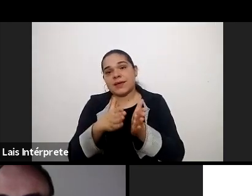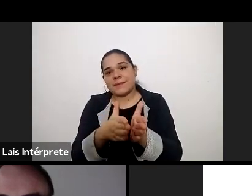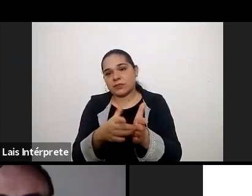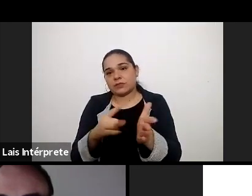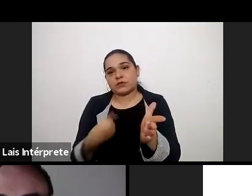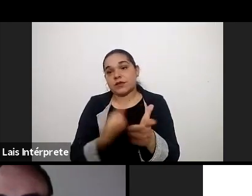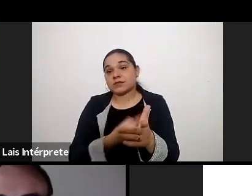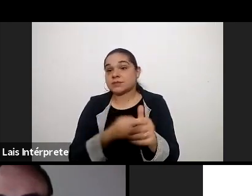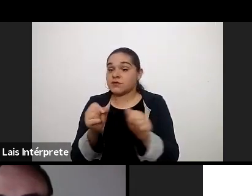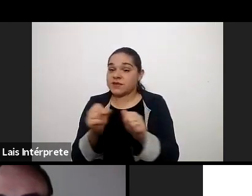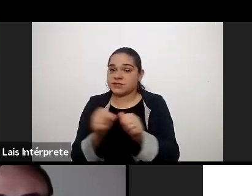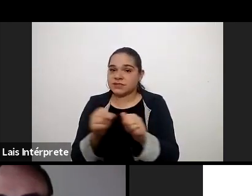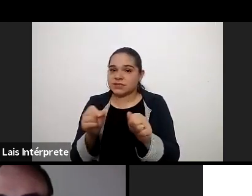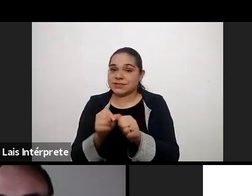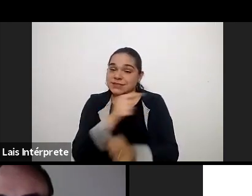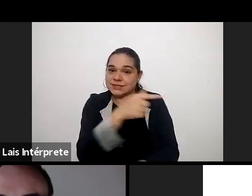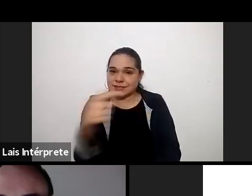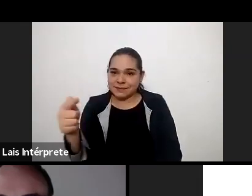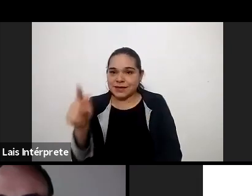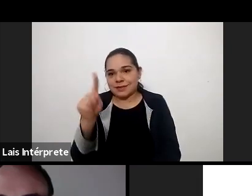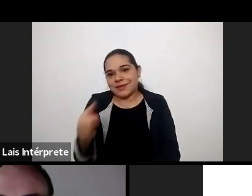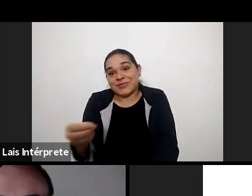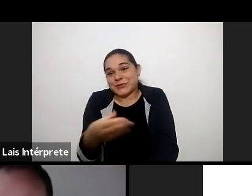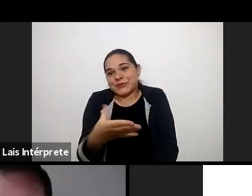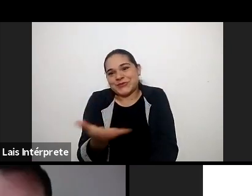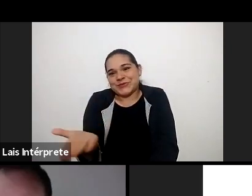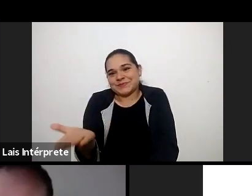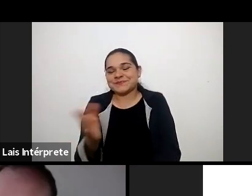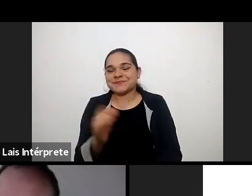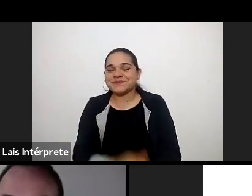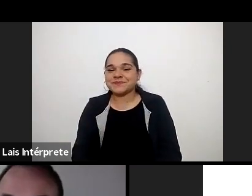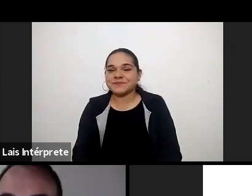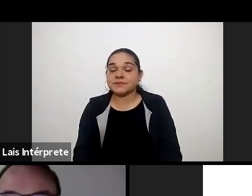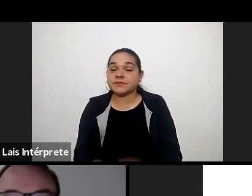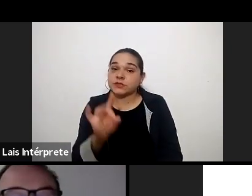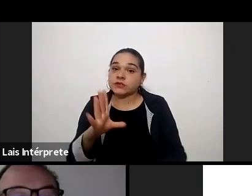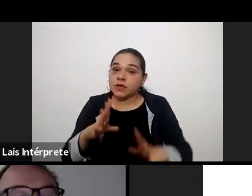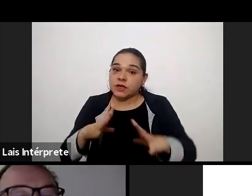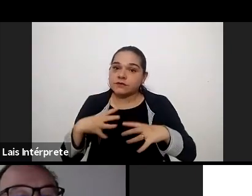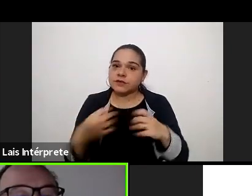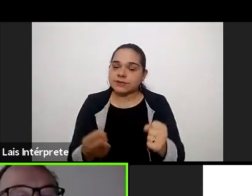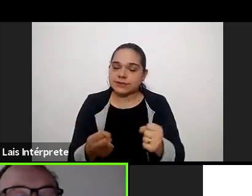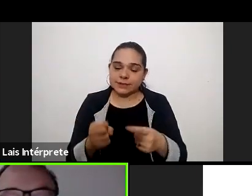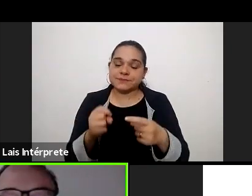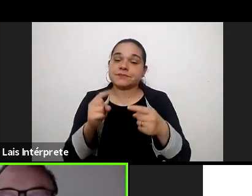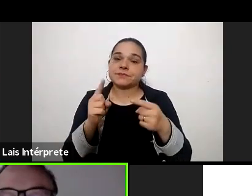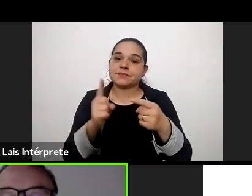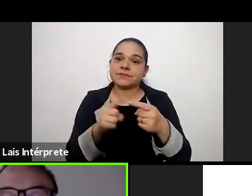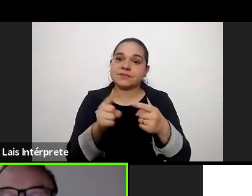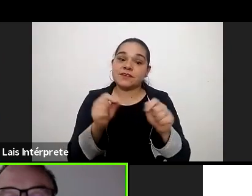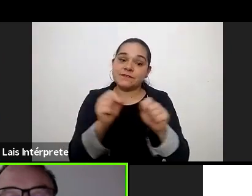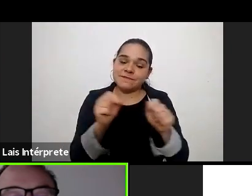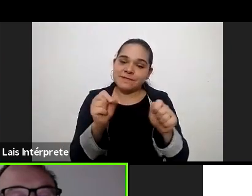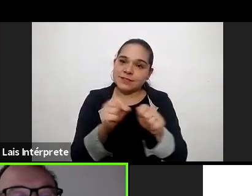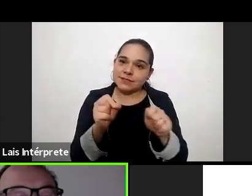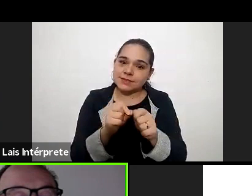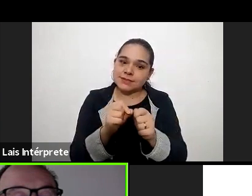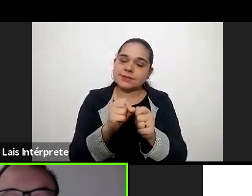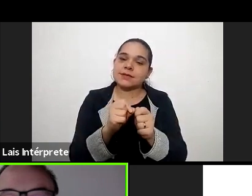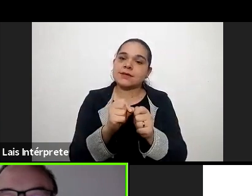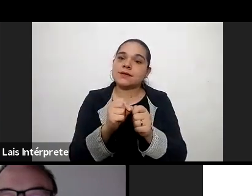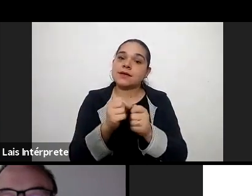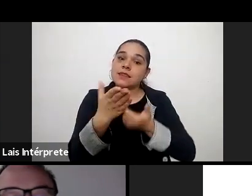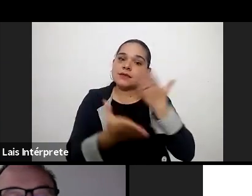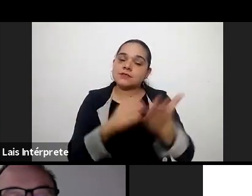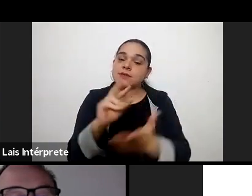estar fazendo essa manter uma novidade eu queria só reforçar que são da homologação virtual quero